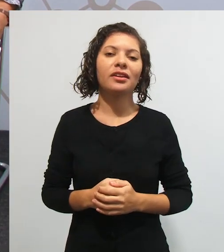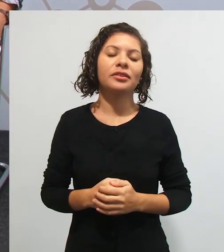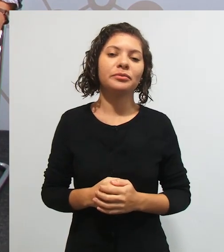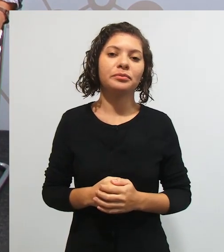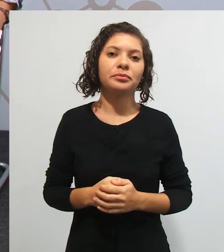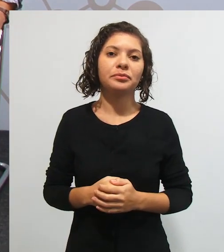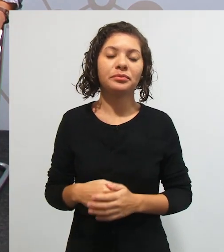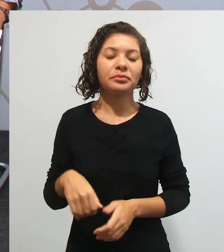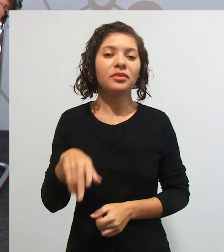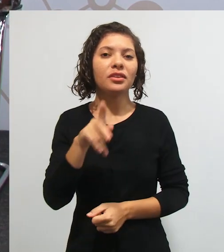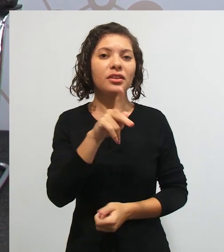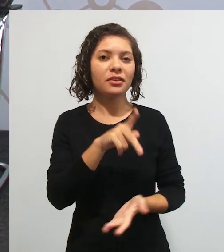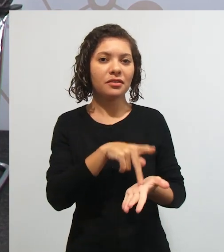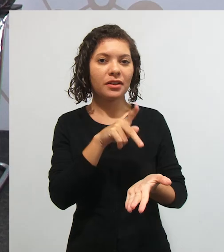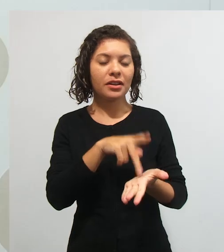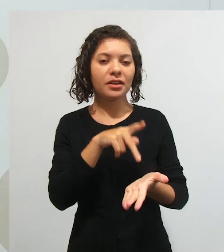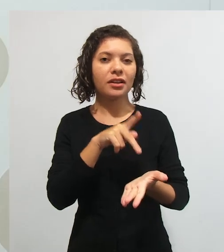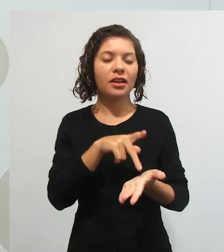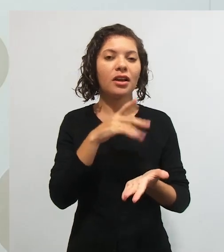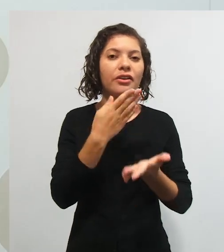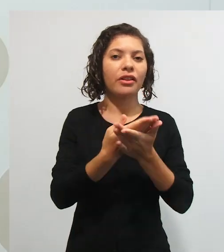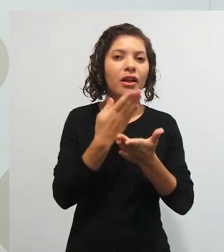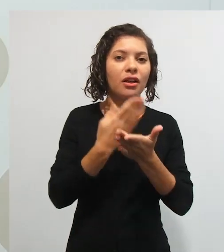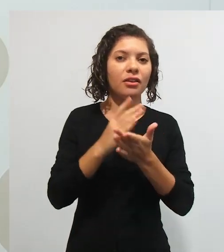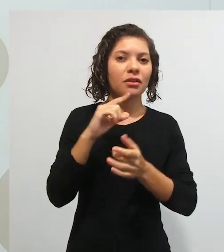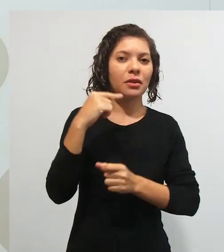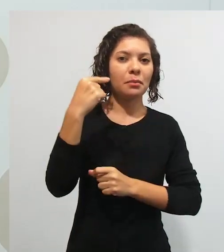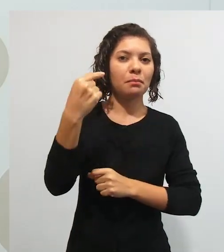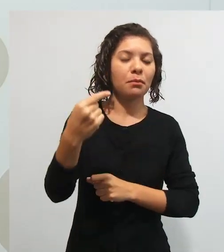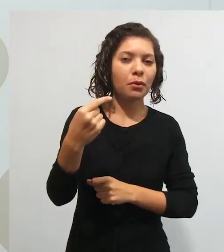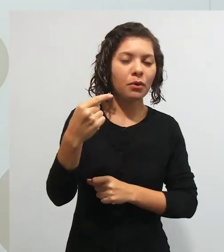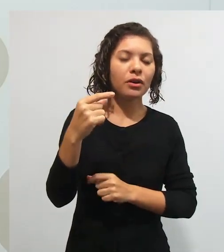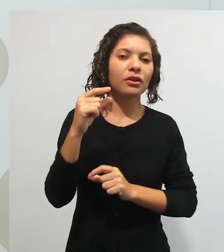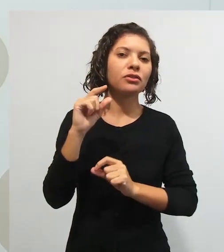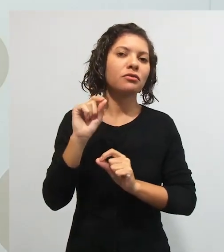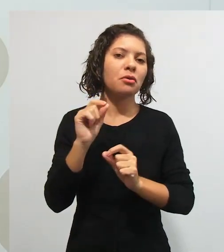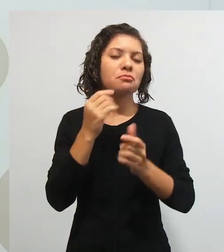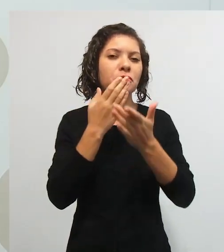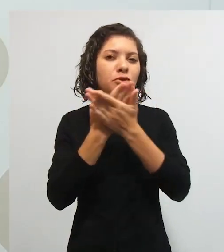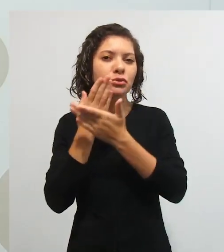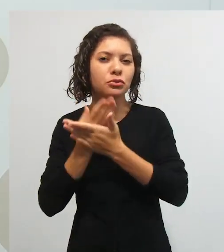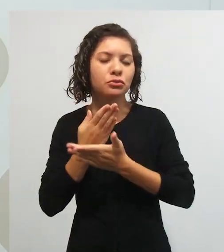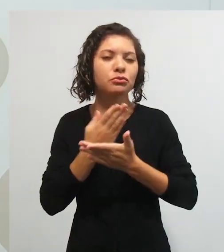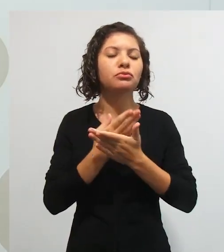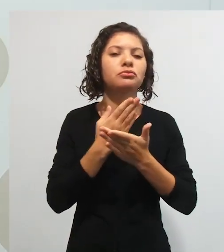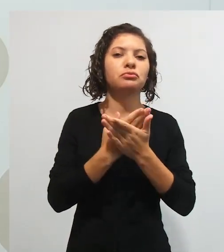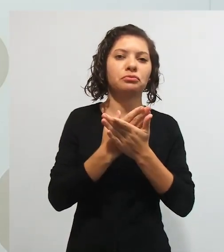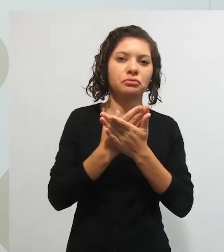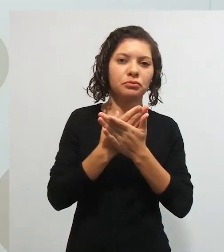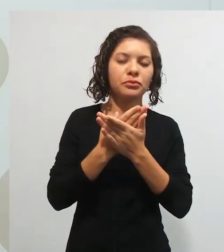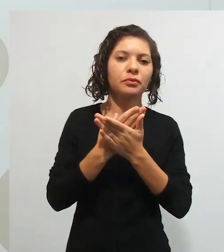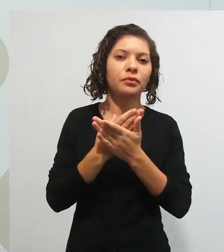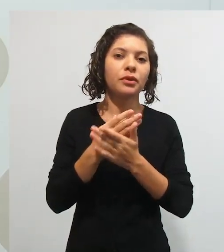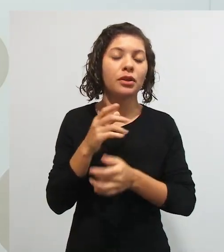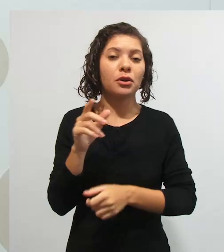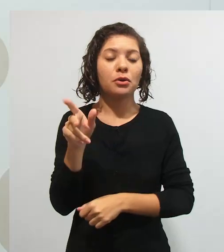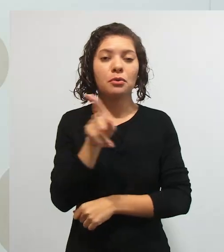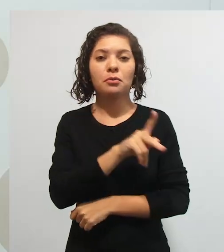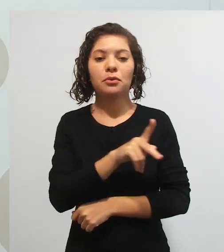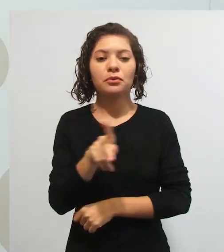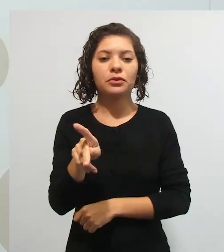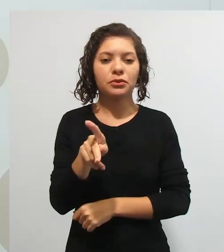posteriores, né? Porque a gente ouve muito falar em consciência fonológica, né? E o professor Dagoberto, que